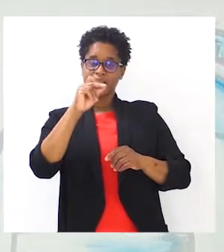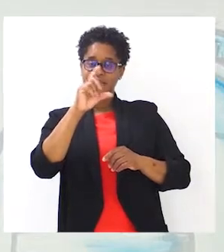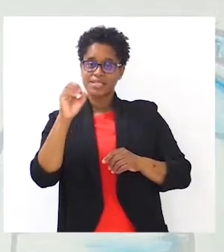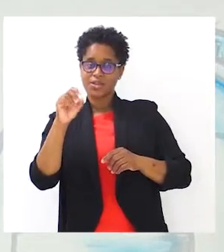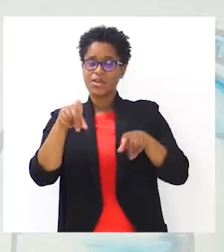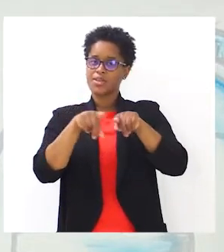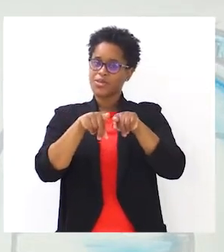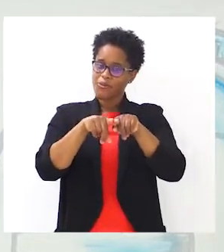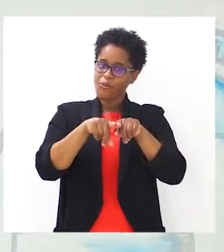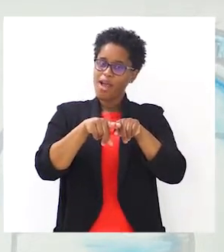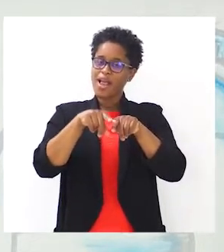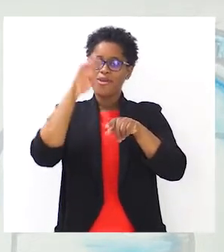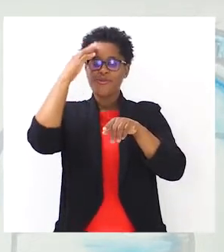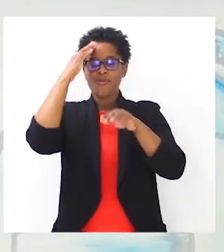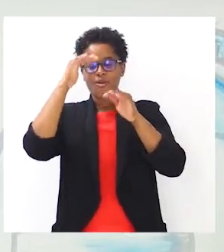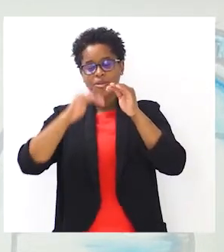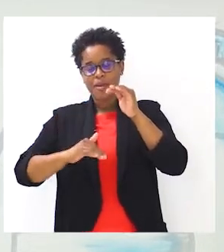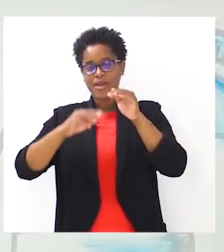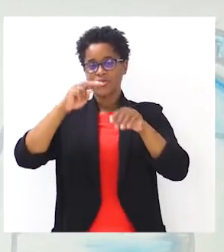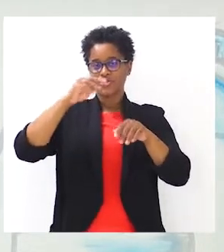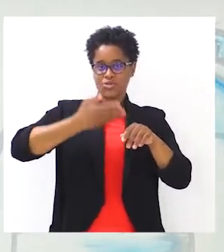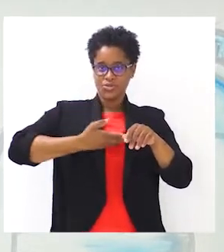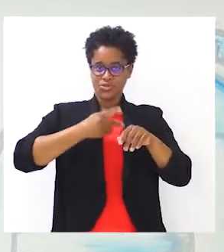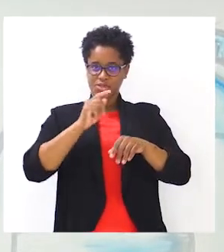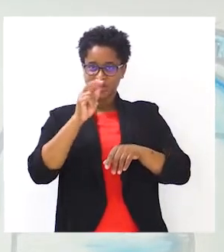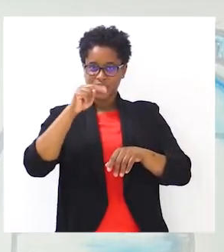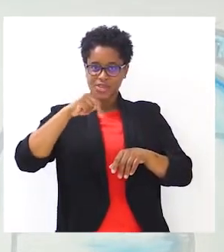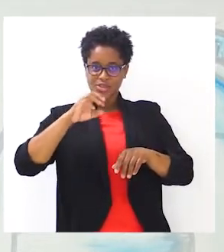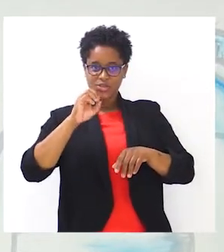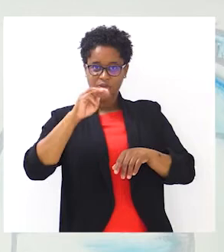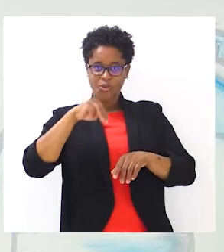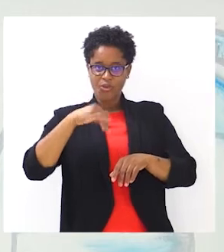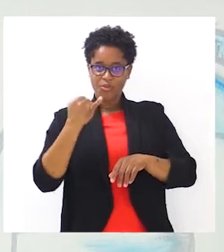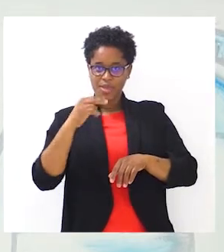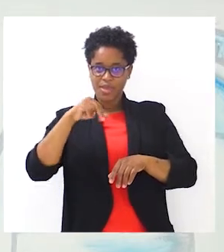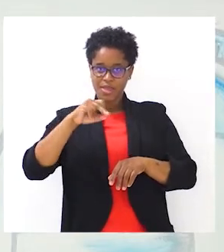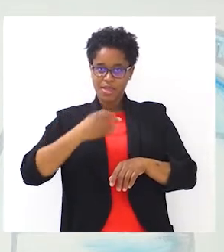com o mesmo denominador. Vejamos.